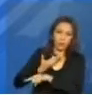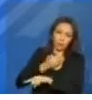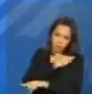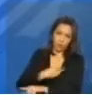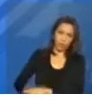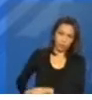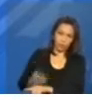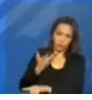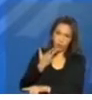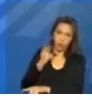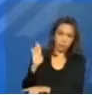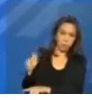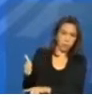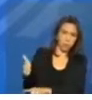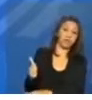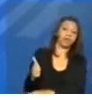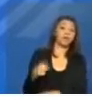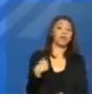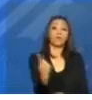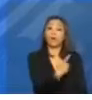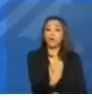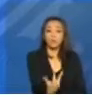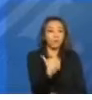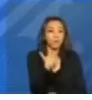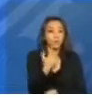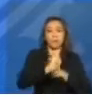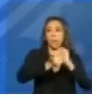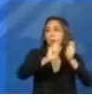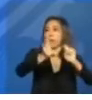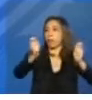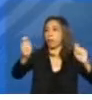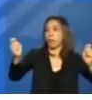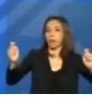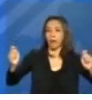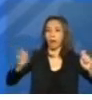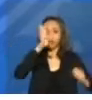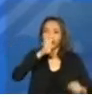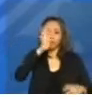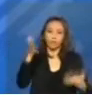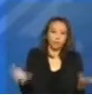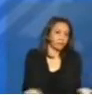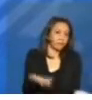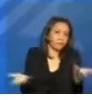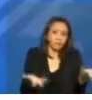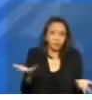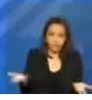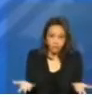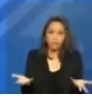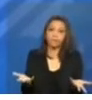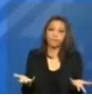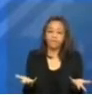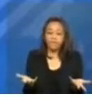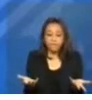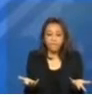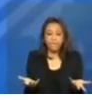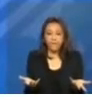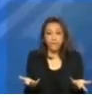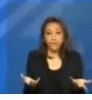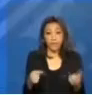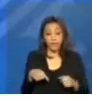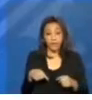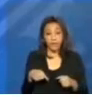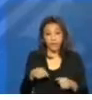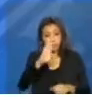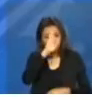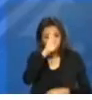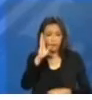Nós não podemos realizar pagamentos indevidos. Então, ainda mais,